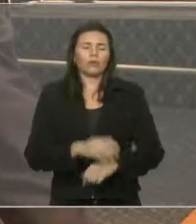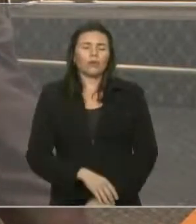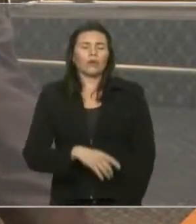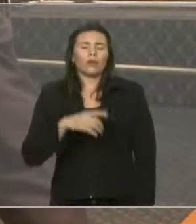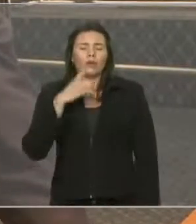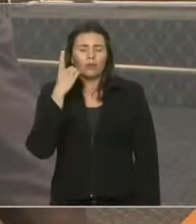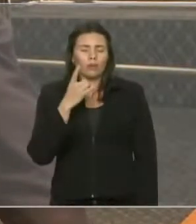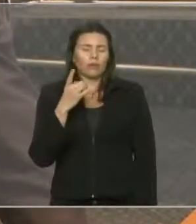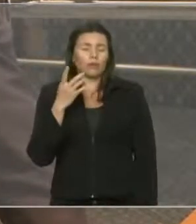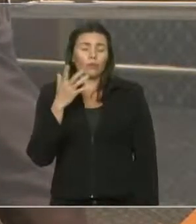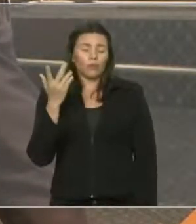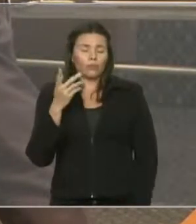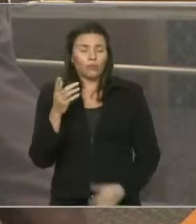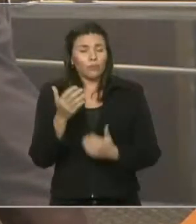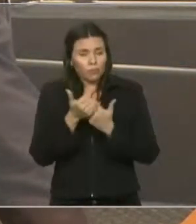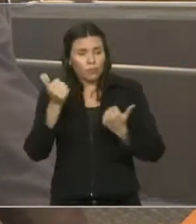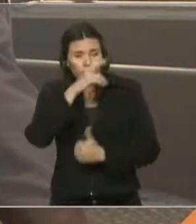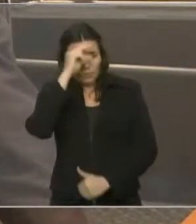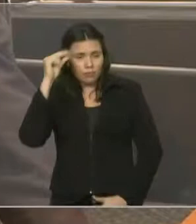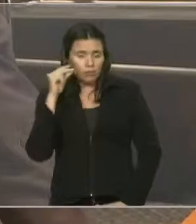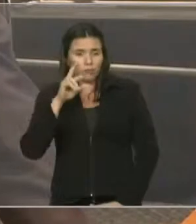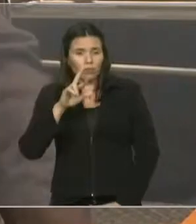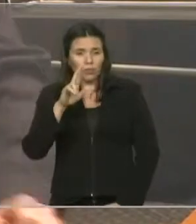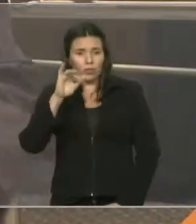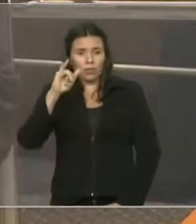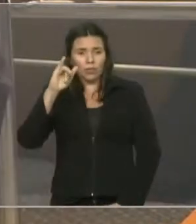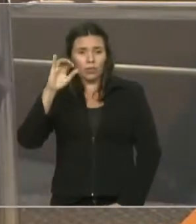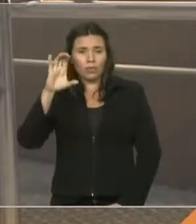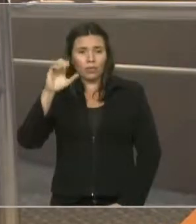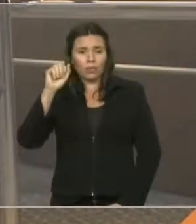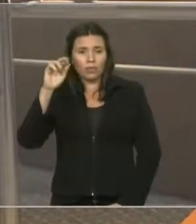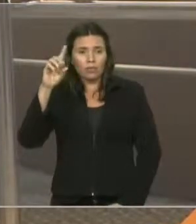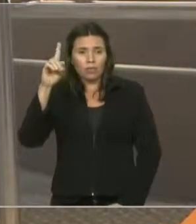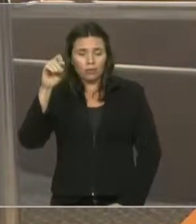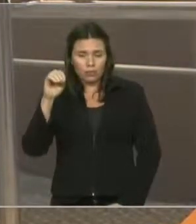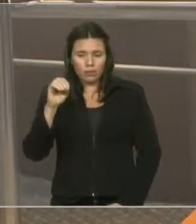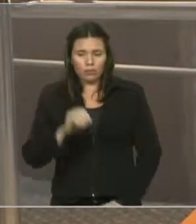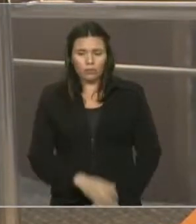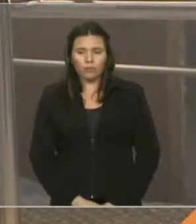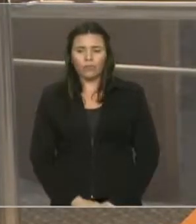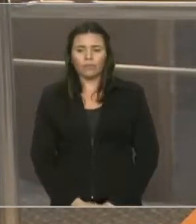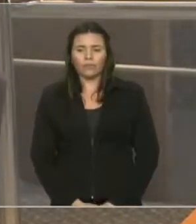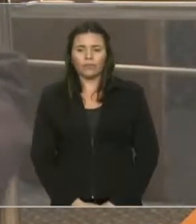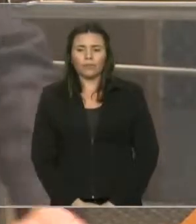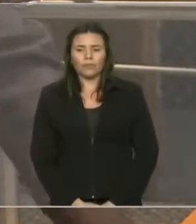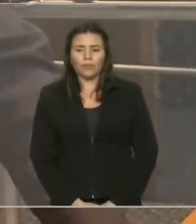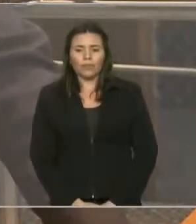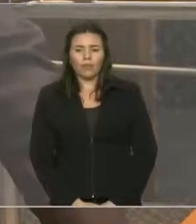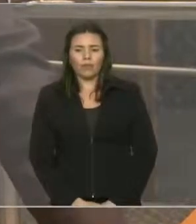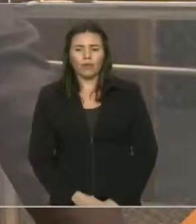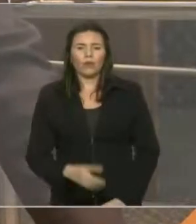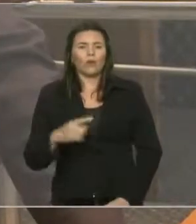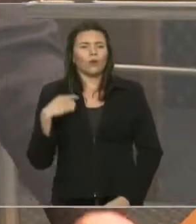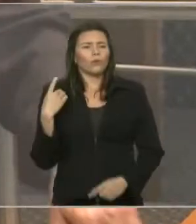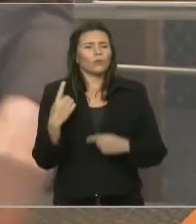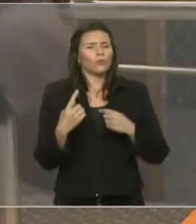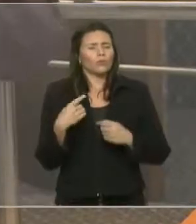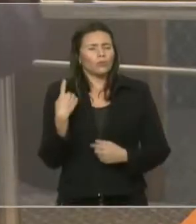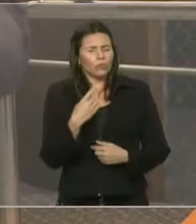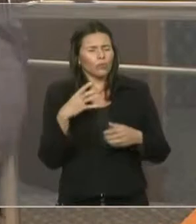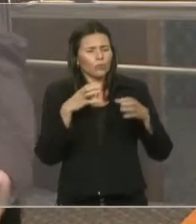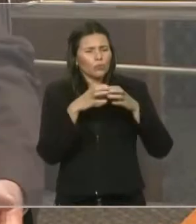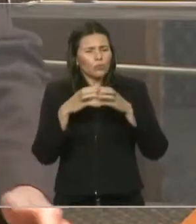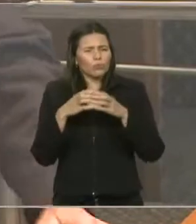nossas divergências políticas, elas ficam no campo político, não no campo pessoal, somos adversários, podemos